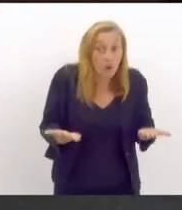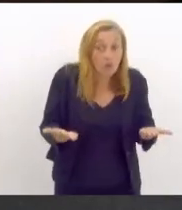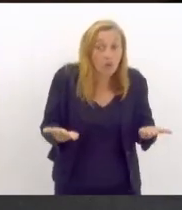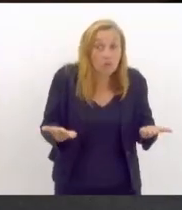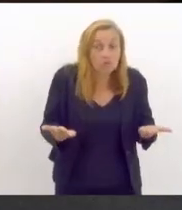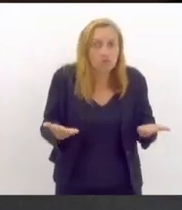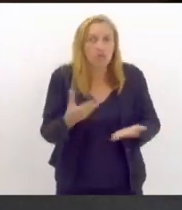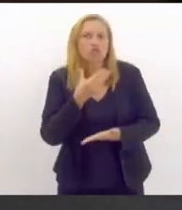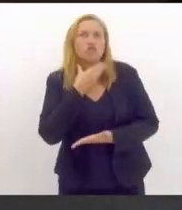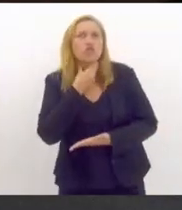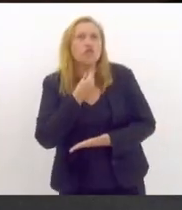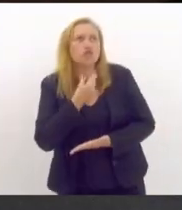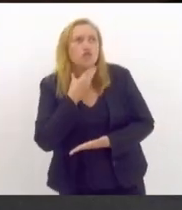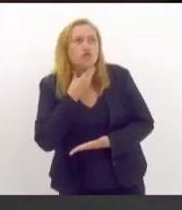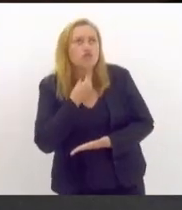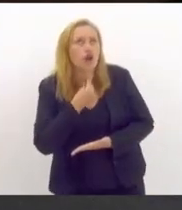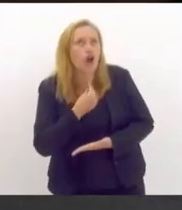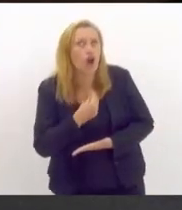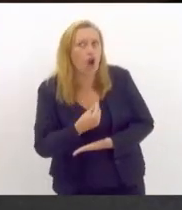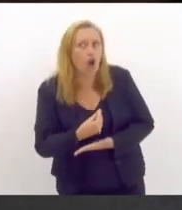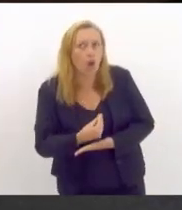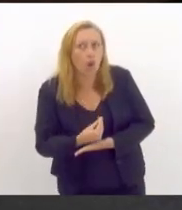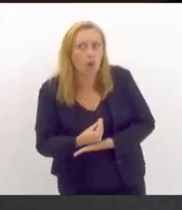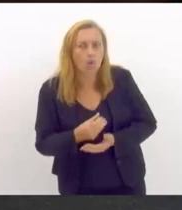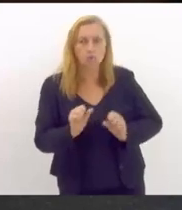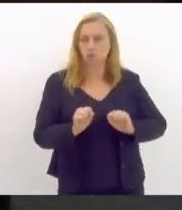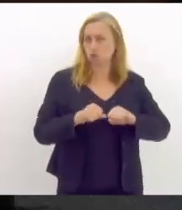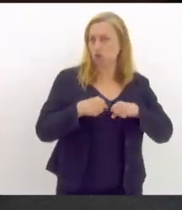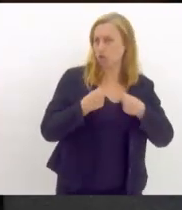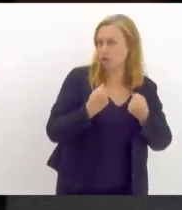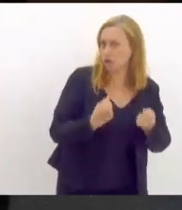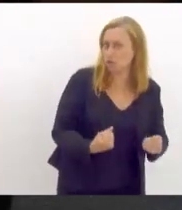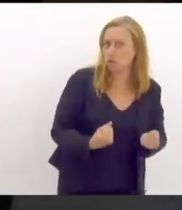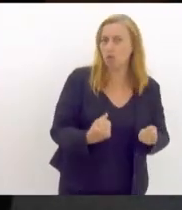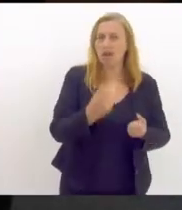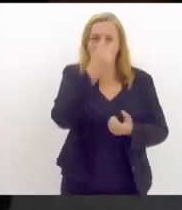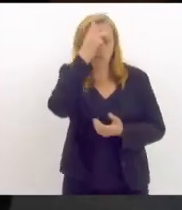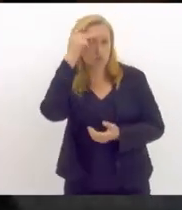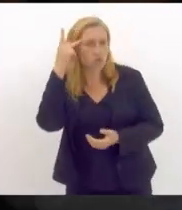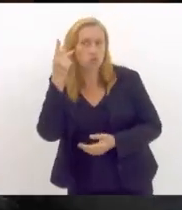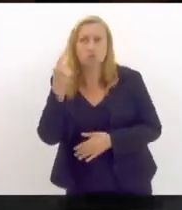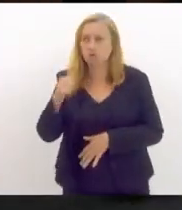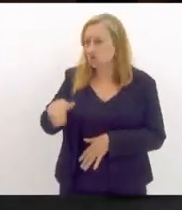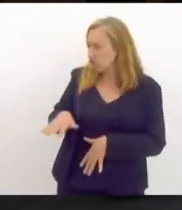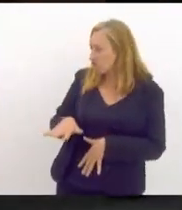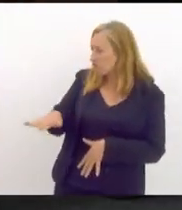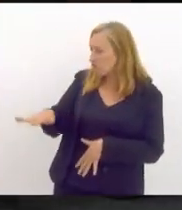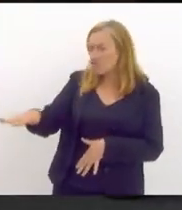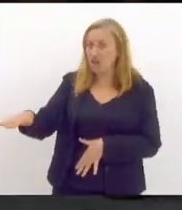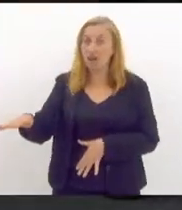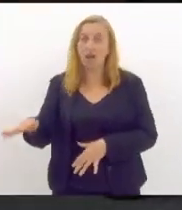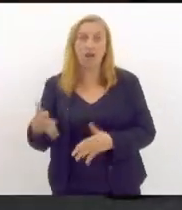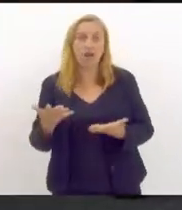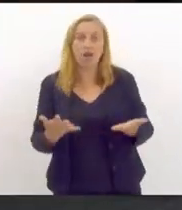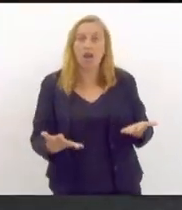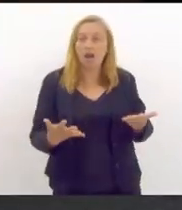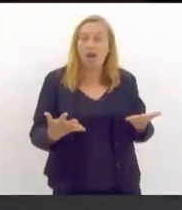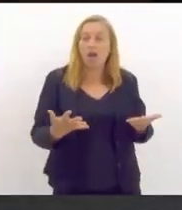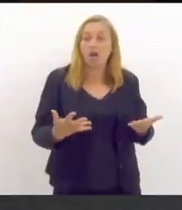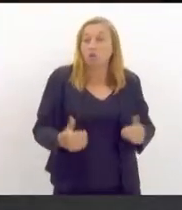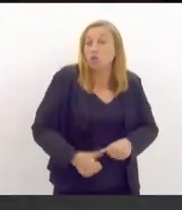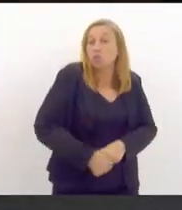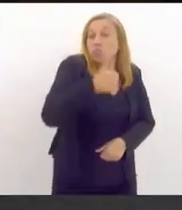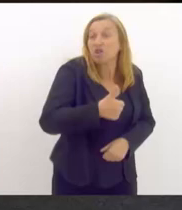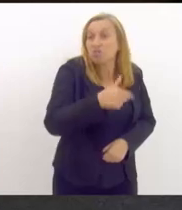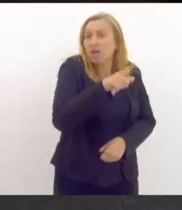falsos moralistas falsos defensores das pessoas marginalizadas deveriam ser serem